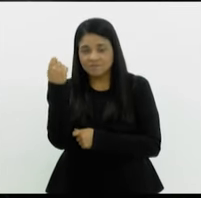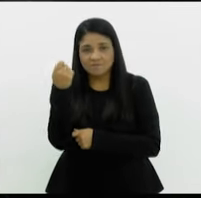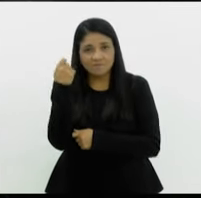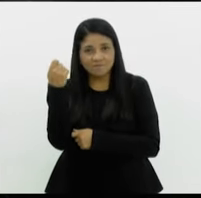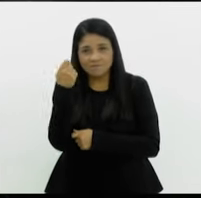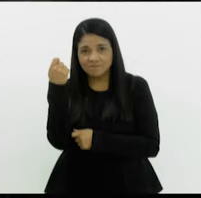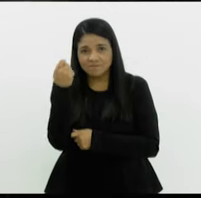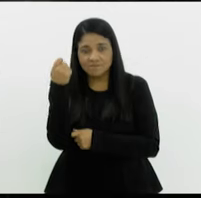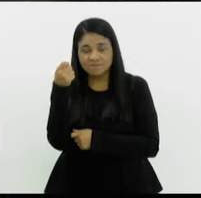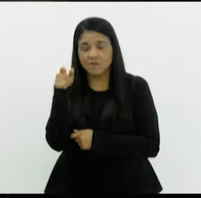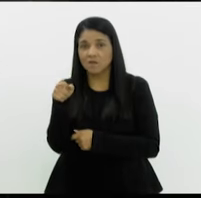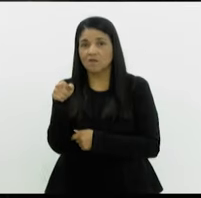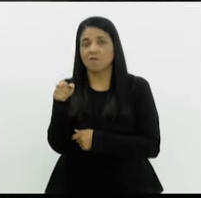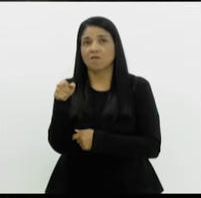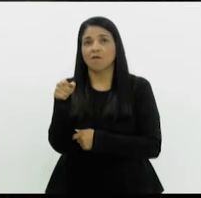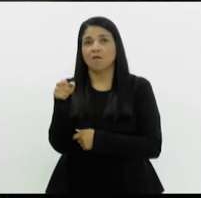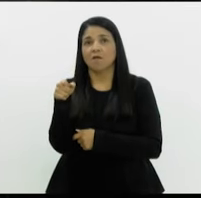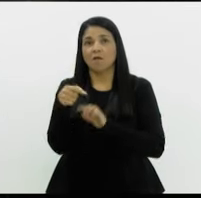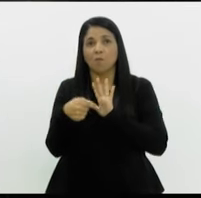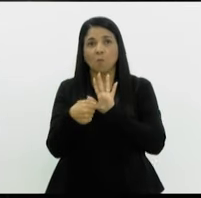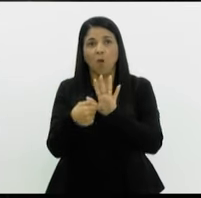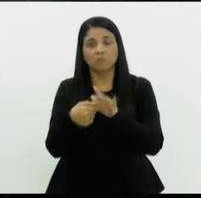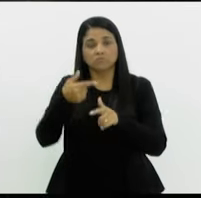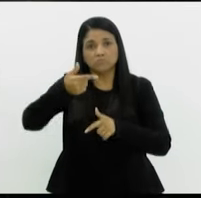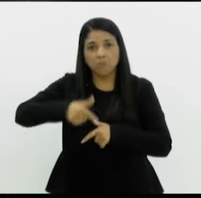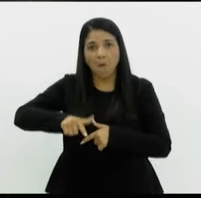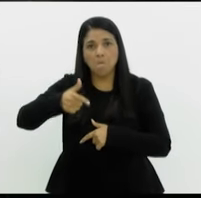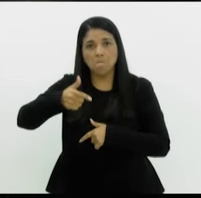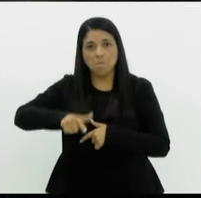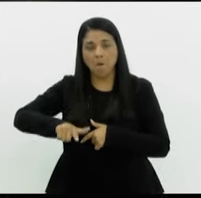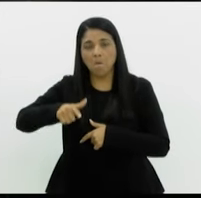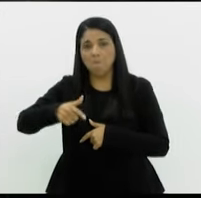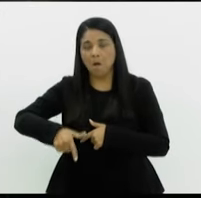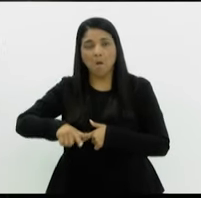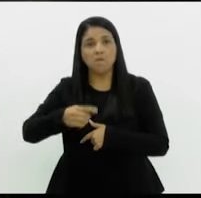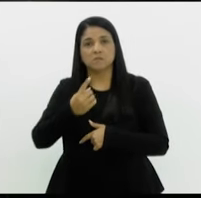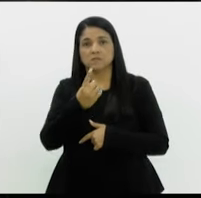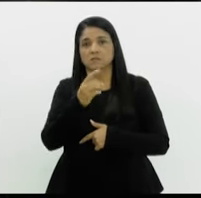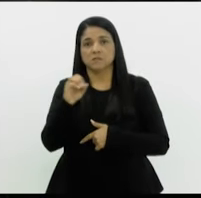é como fosse um evento que se repete de forma centenária.